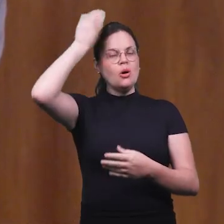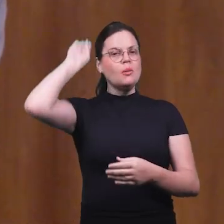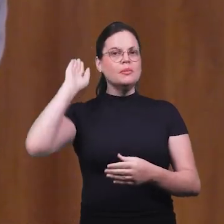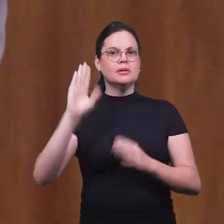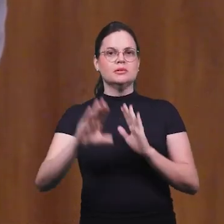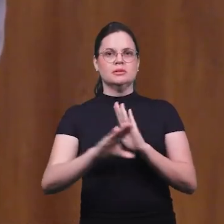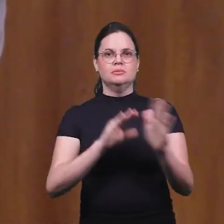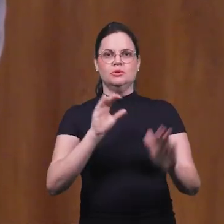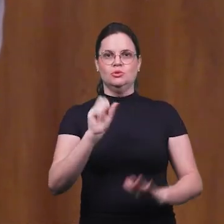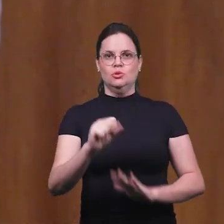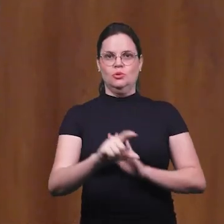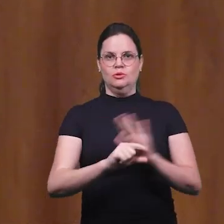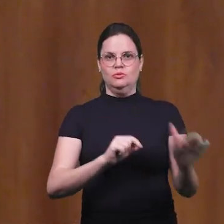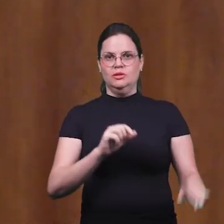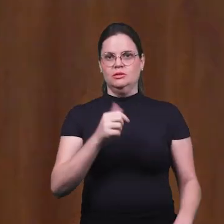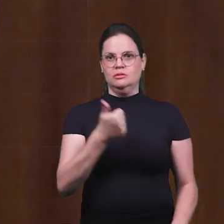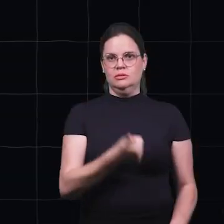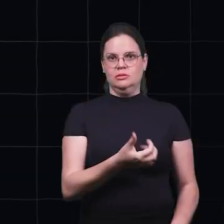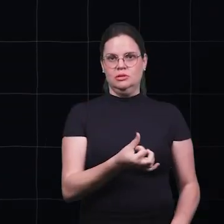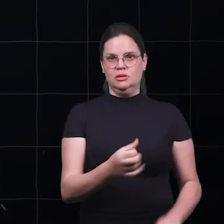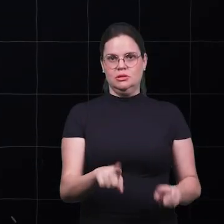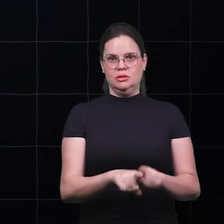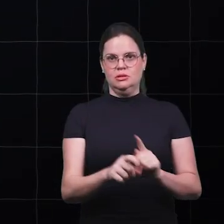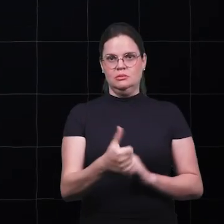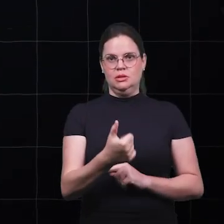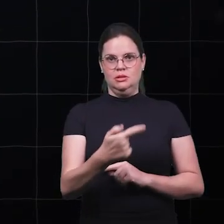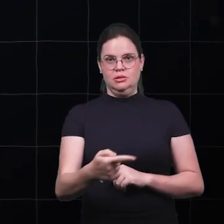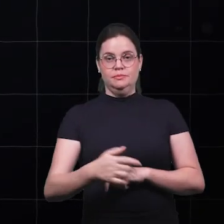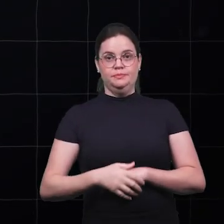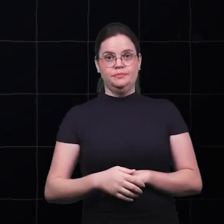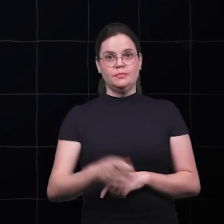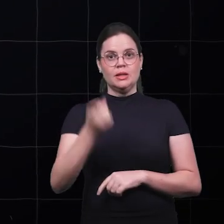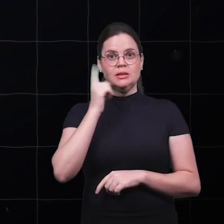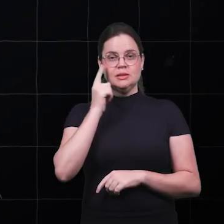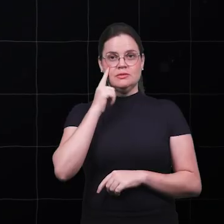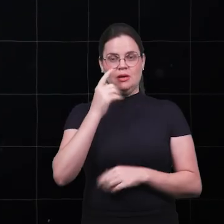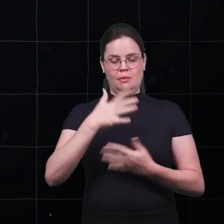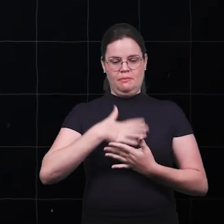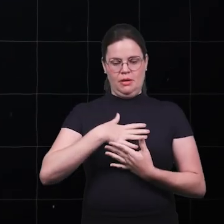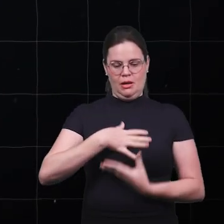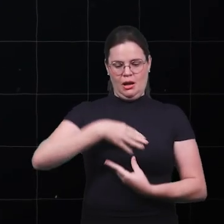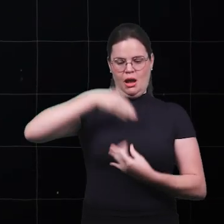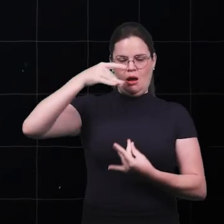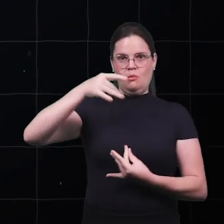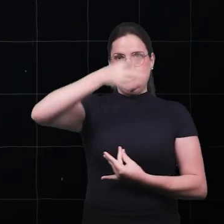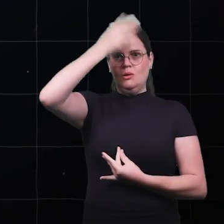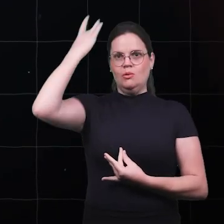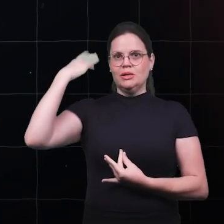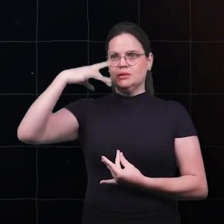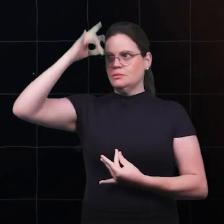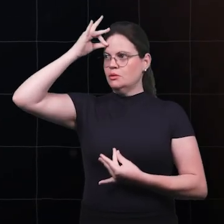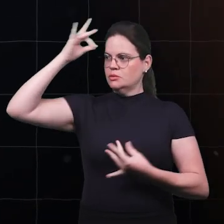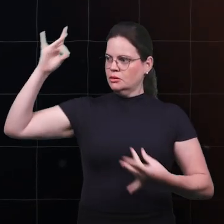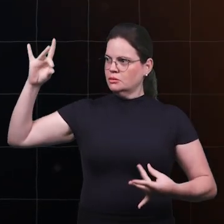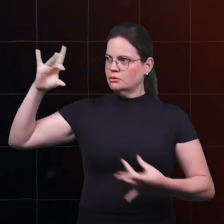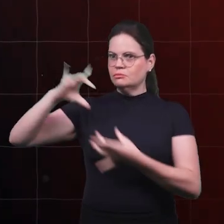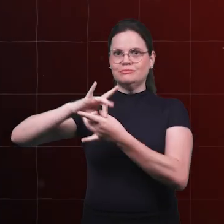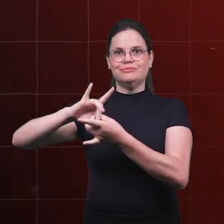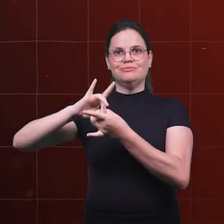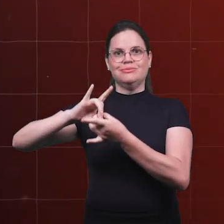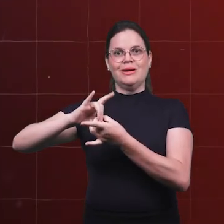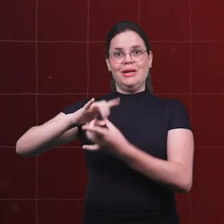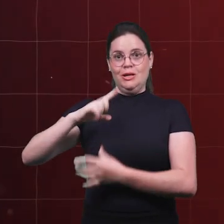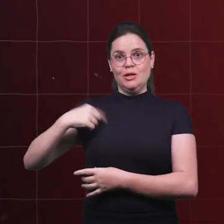capítulo 8, versos 16 e 17, o mesmo Espírito testifica com o nosso Espírito que somos filhos